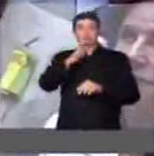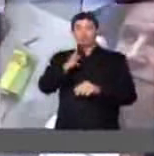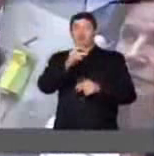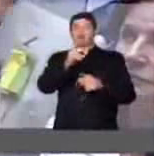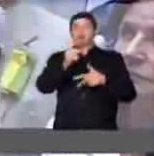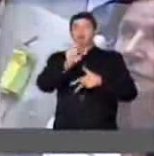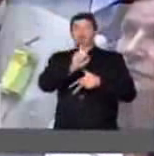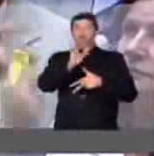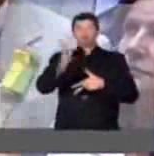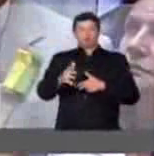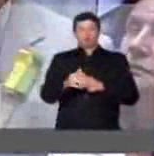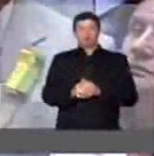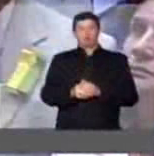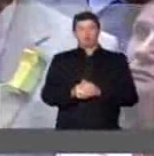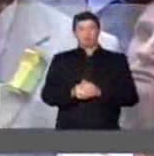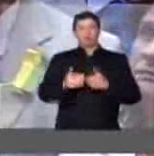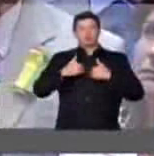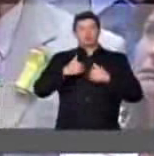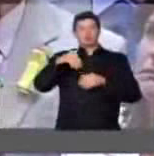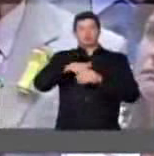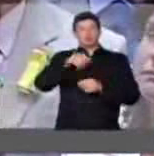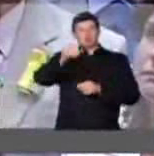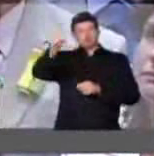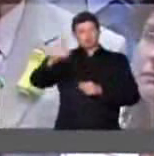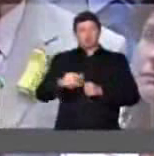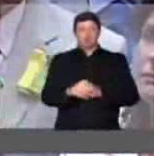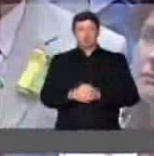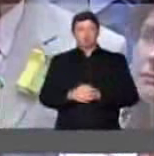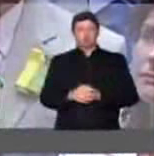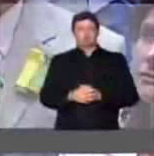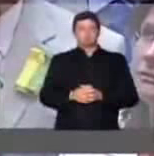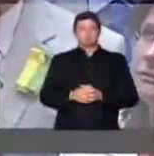do Executivo. Portanto, eu voto não.